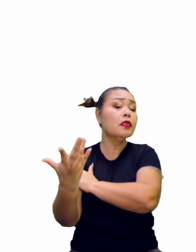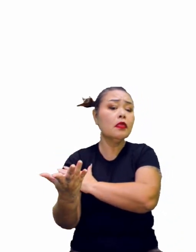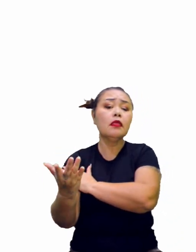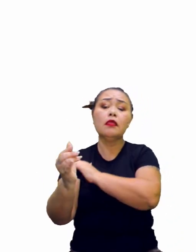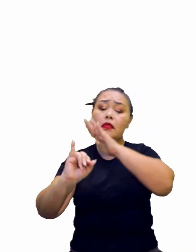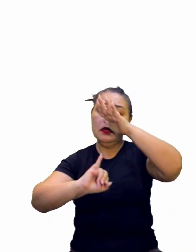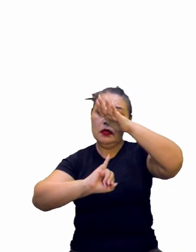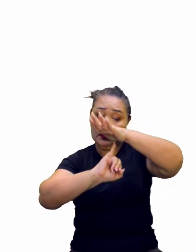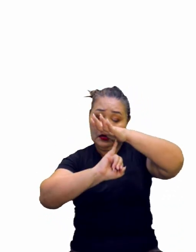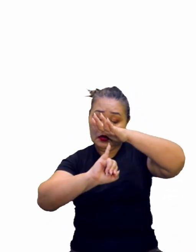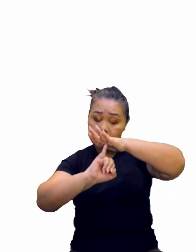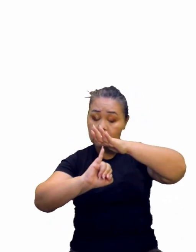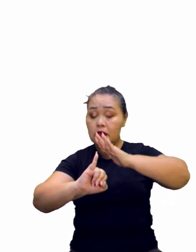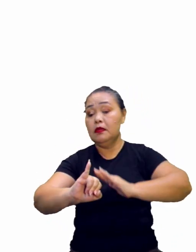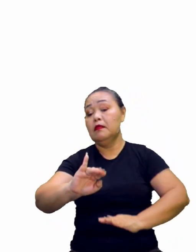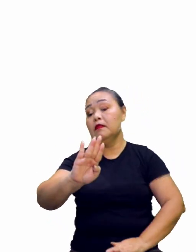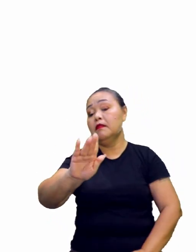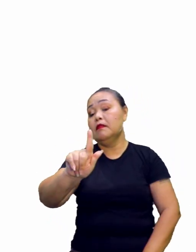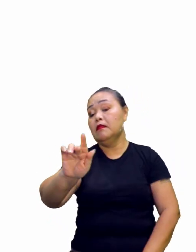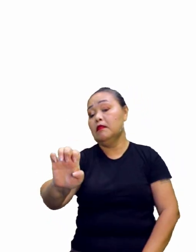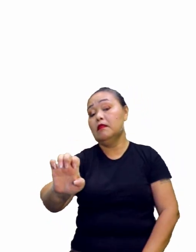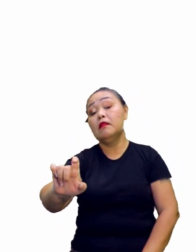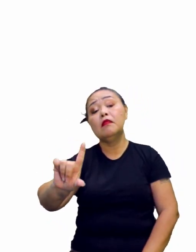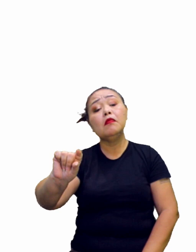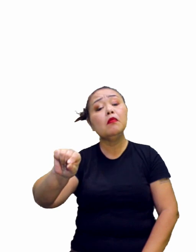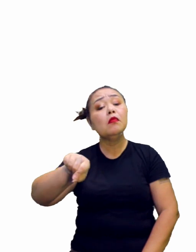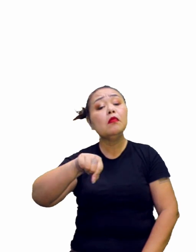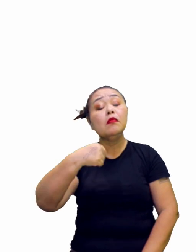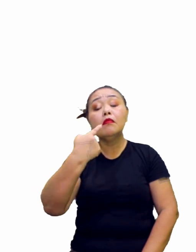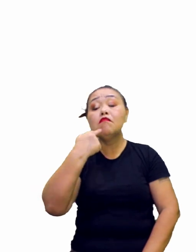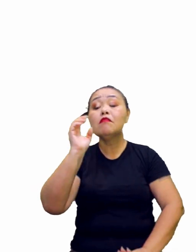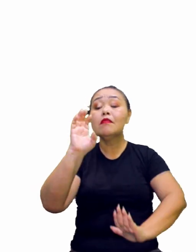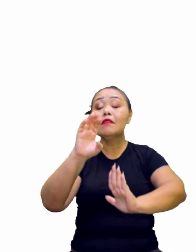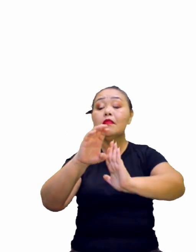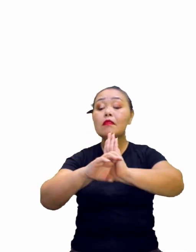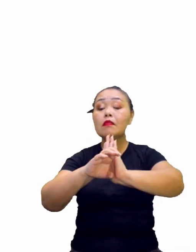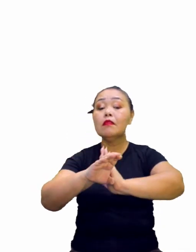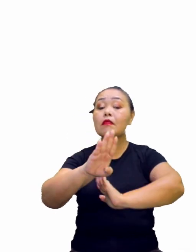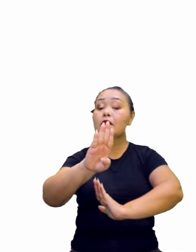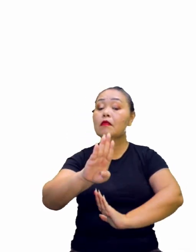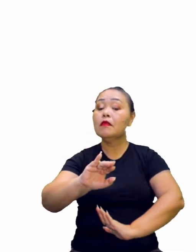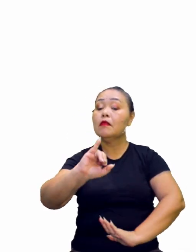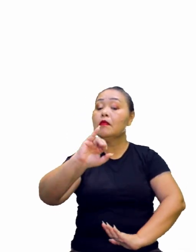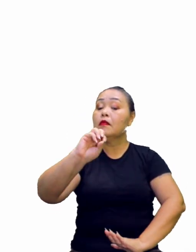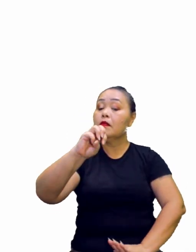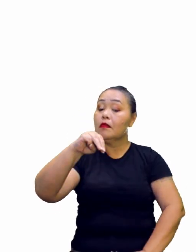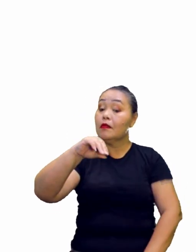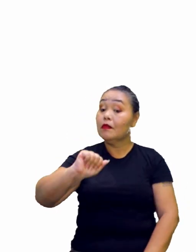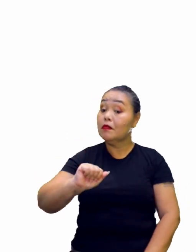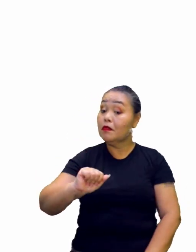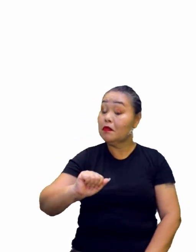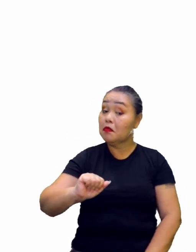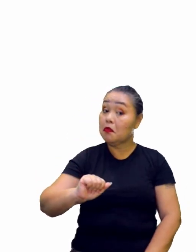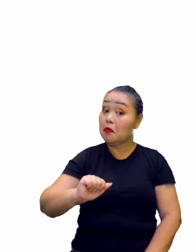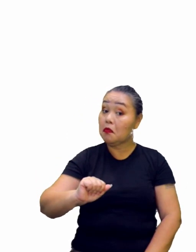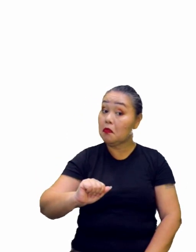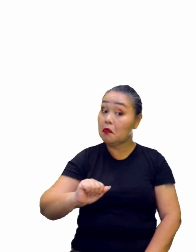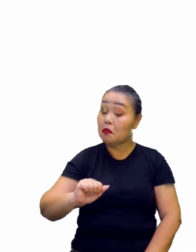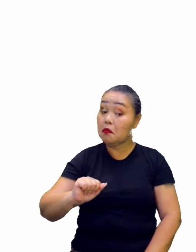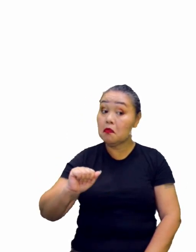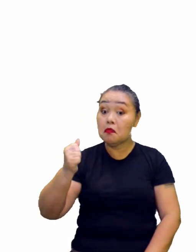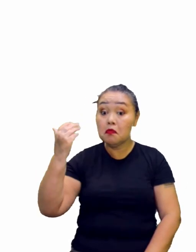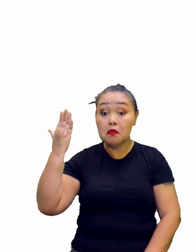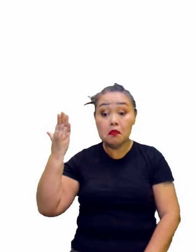Segundo o IBGE, como podemos conceituar bioma? Então, olha